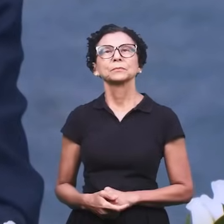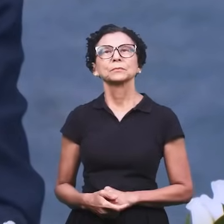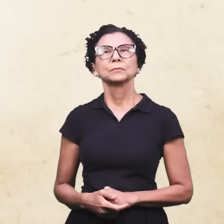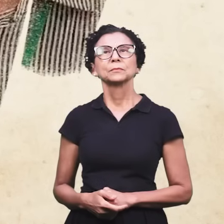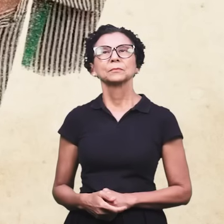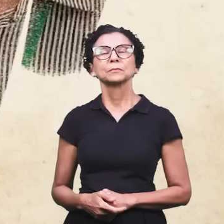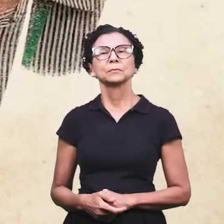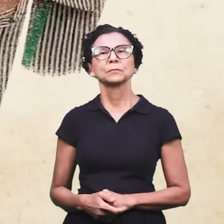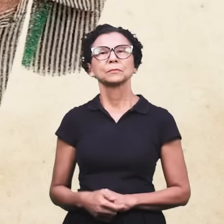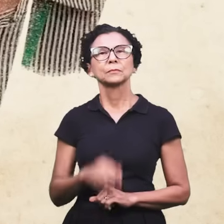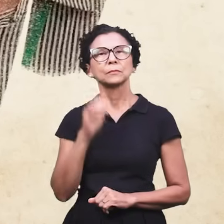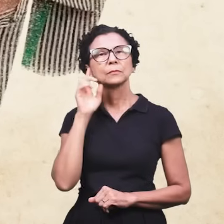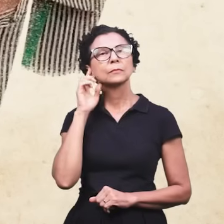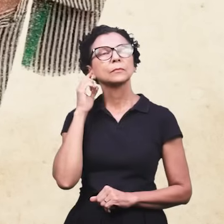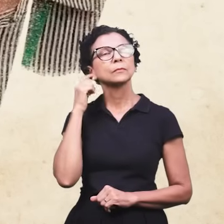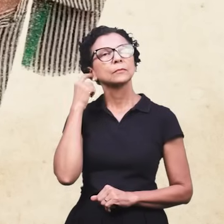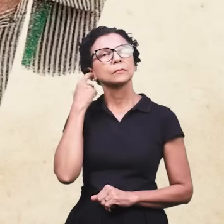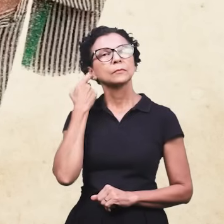pastor.